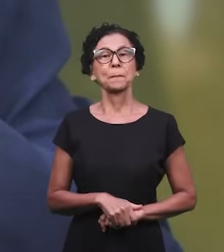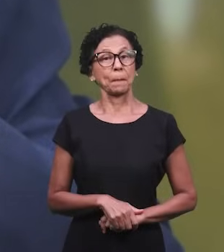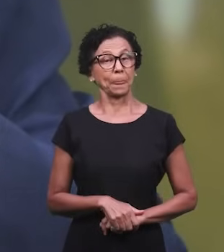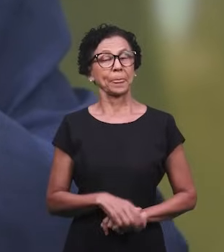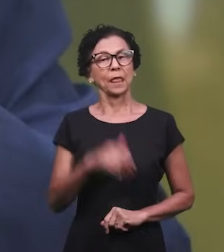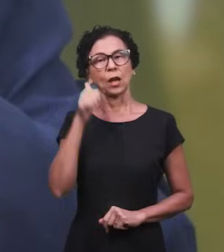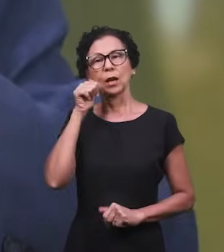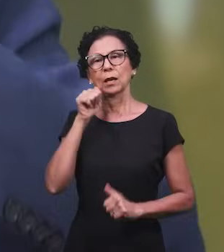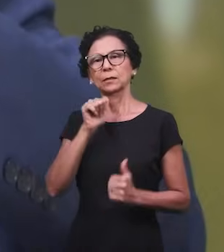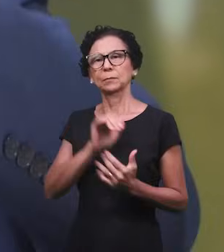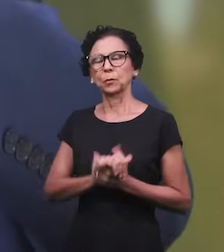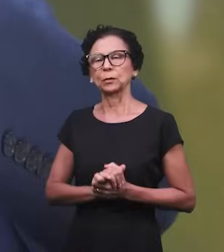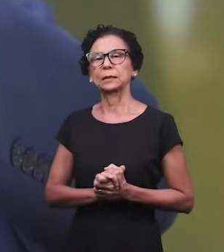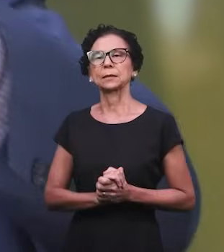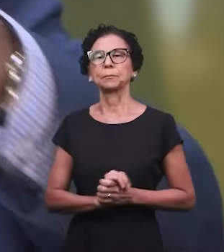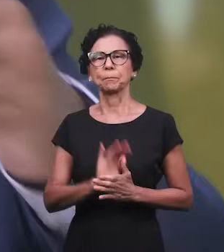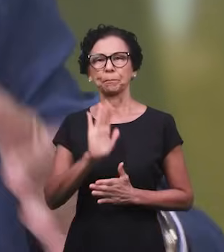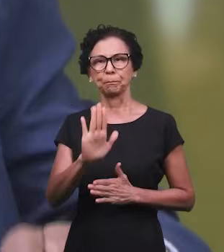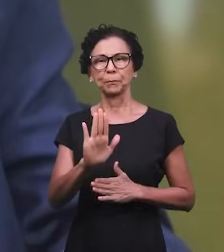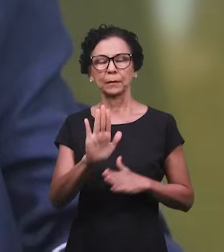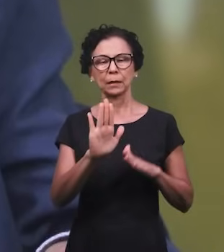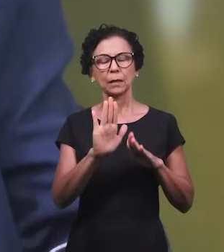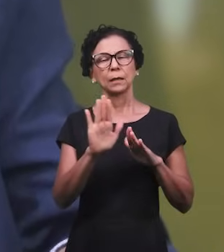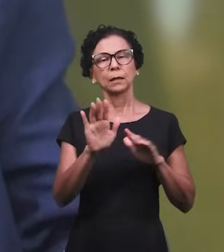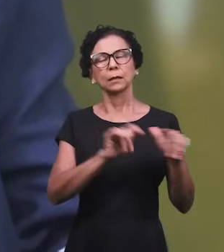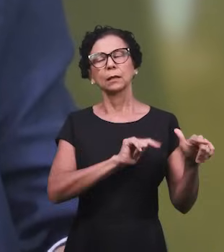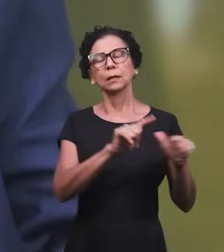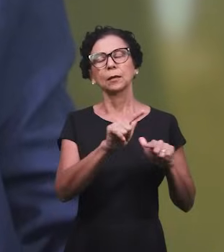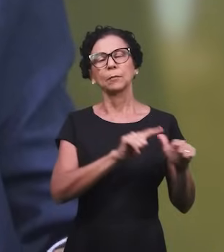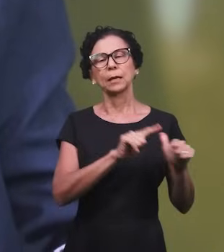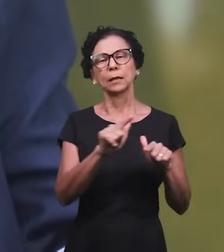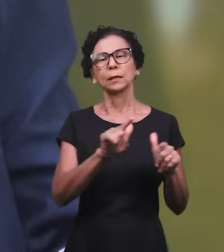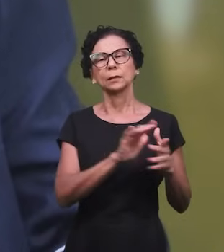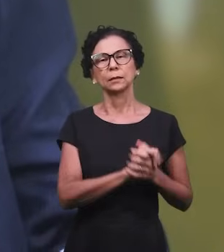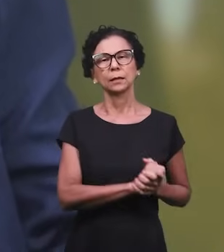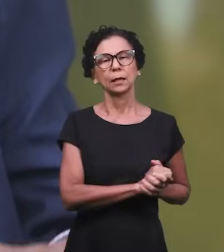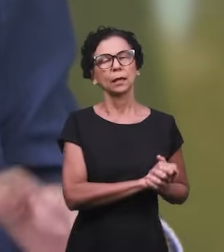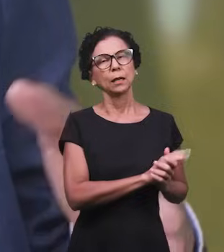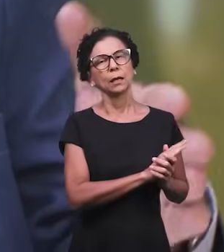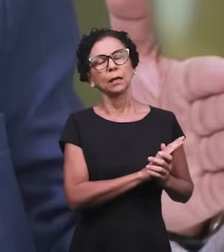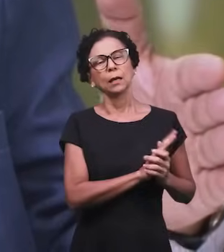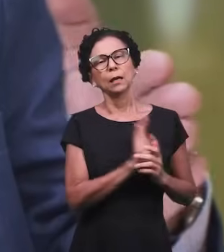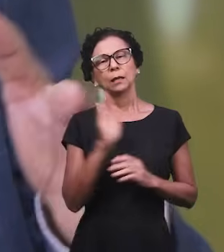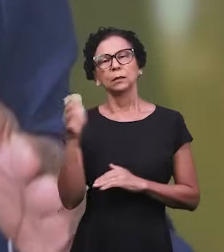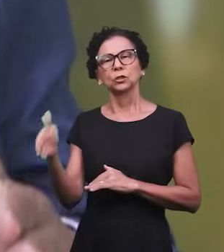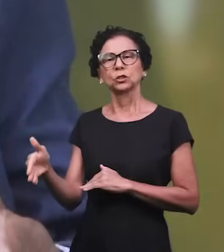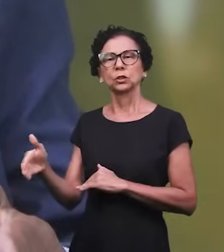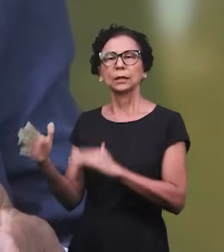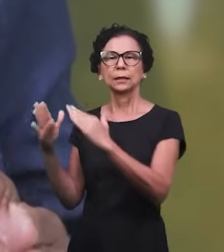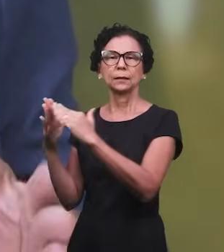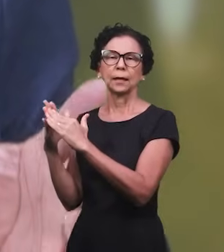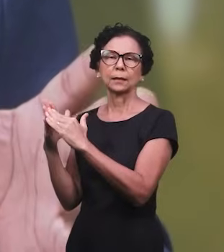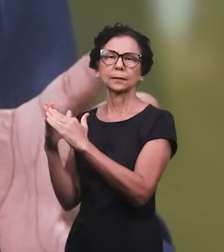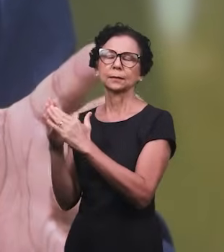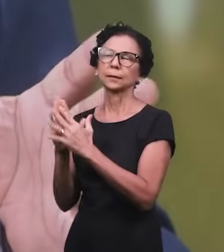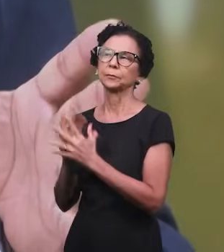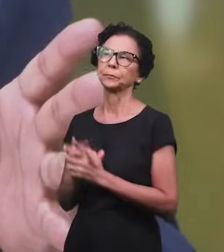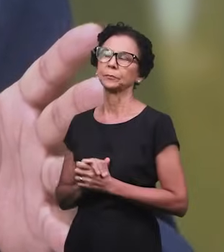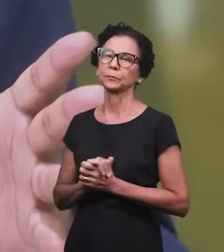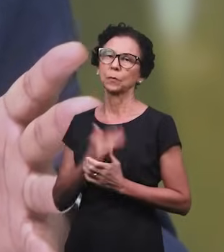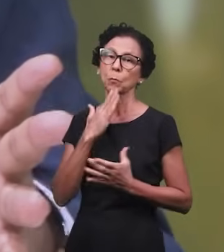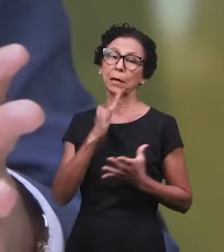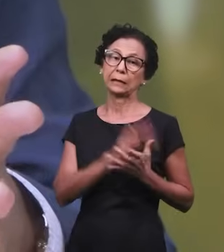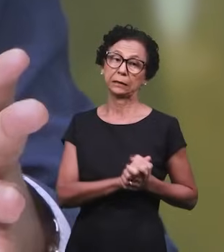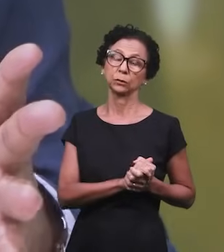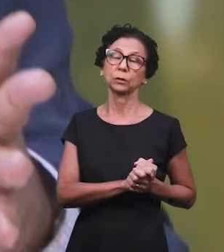bem ela chega ela chega em casa do trabalho o marido chega também aí tem os filhos para olhar e a mulher tem que aquele